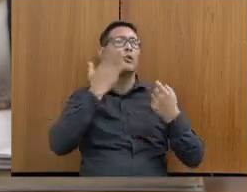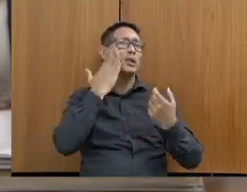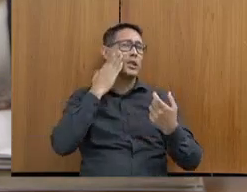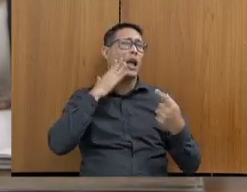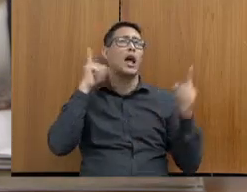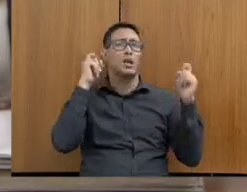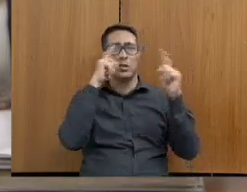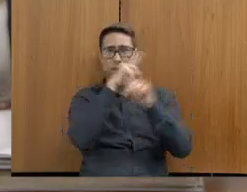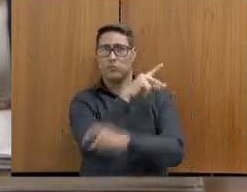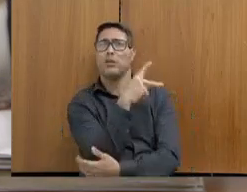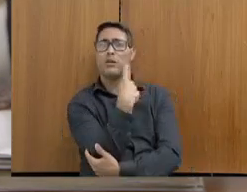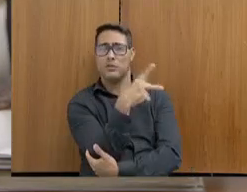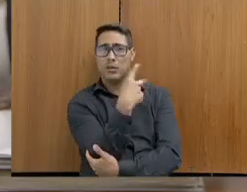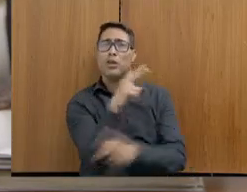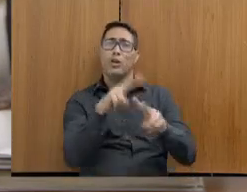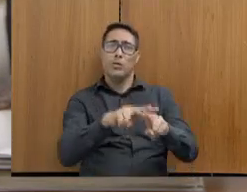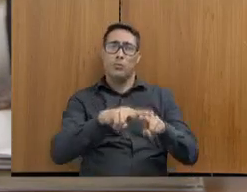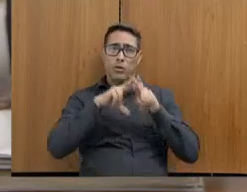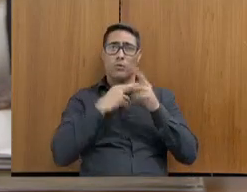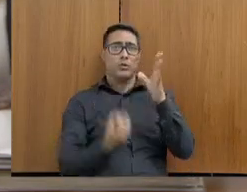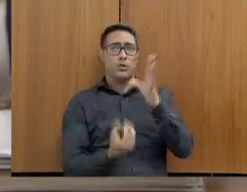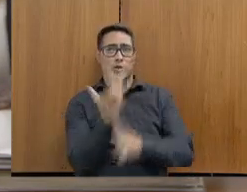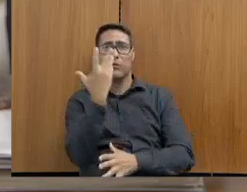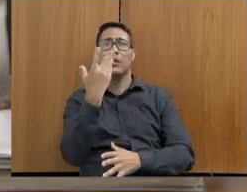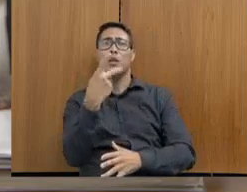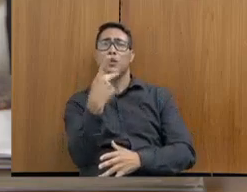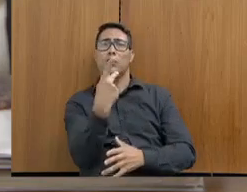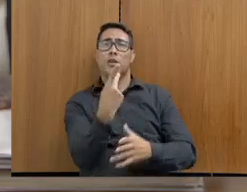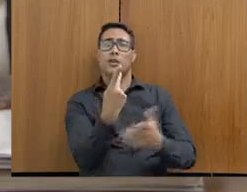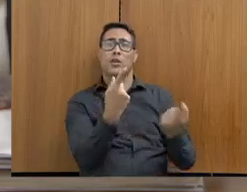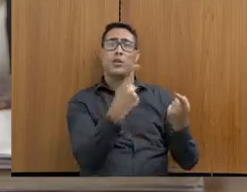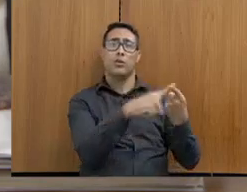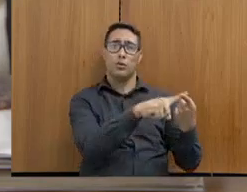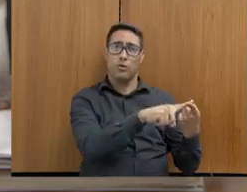na iniciativa Nossa Nós criamos a delegacia especializada